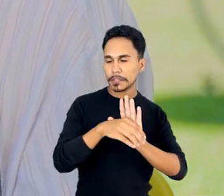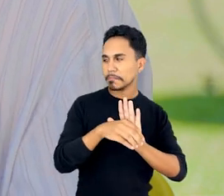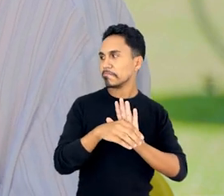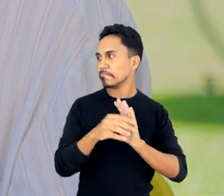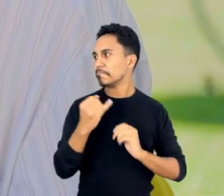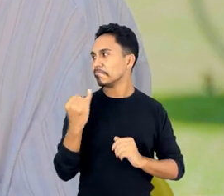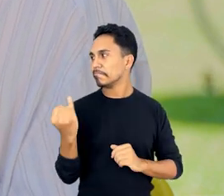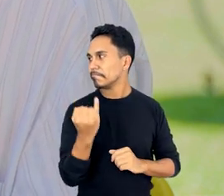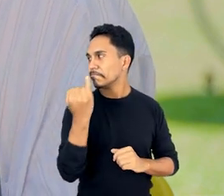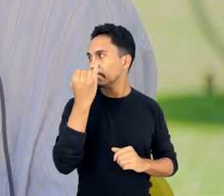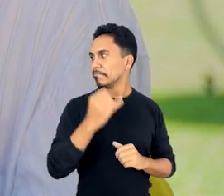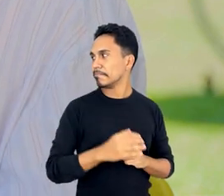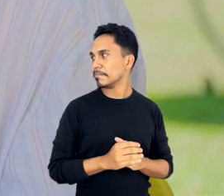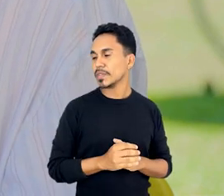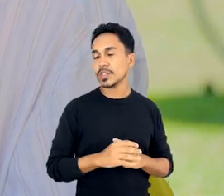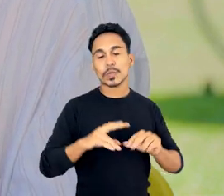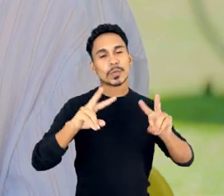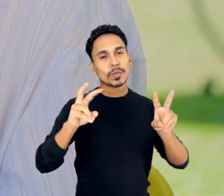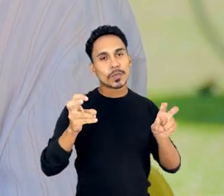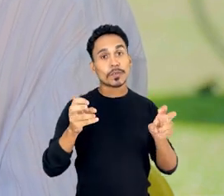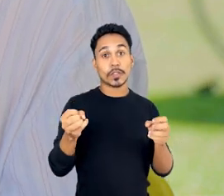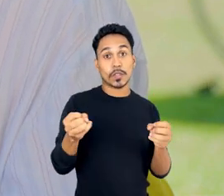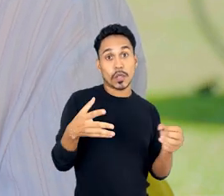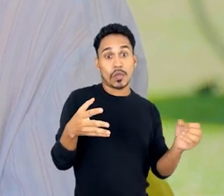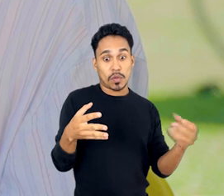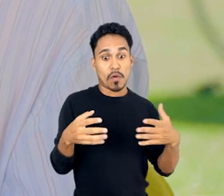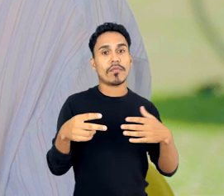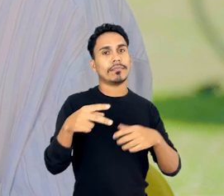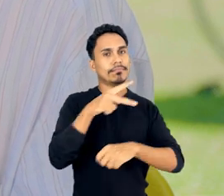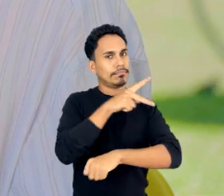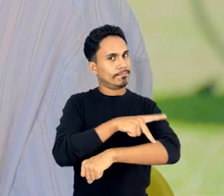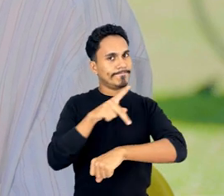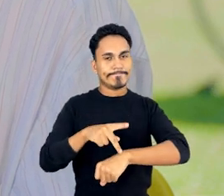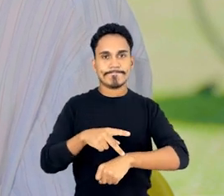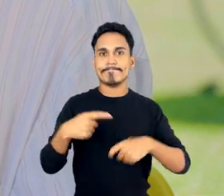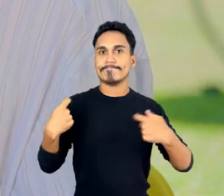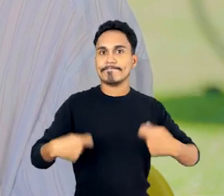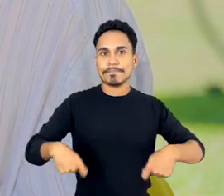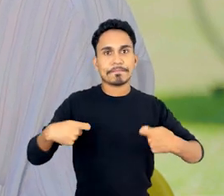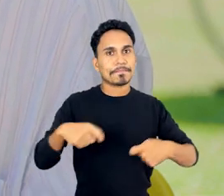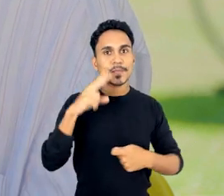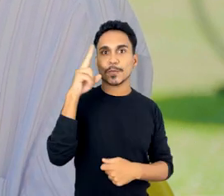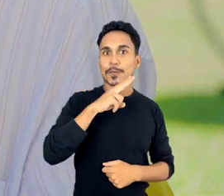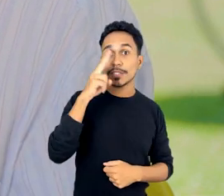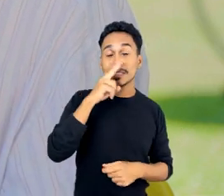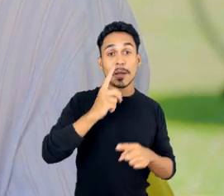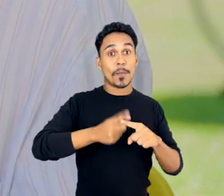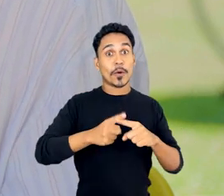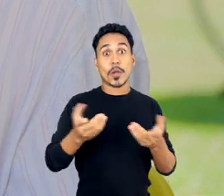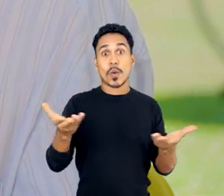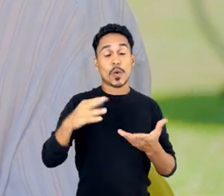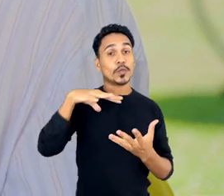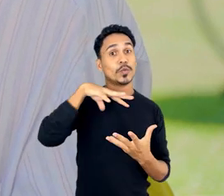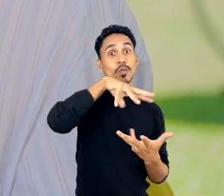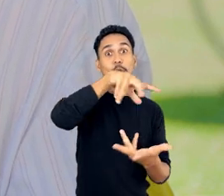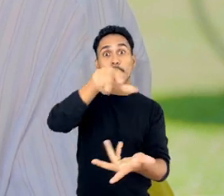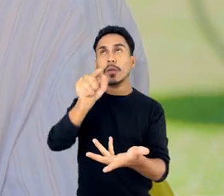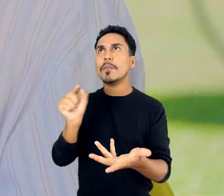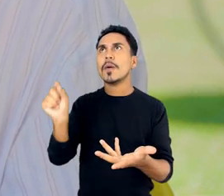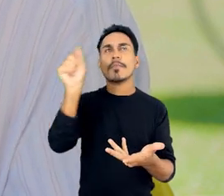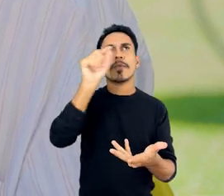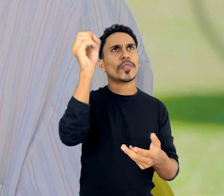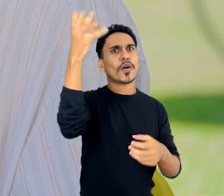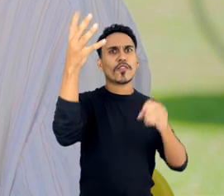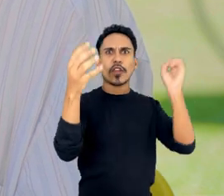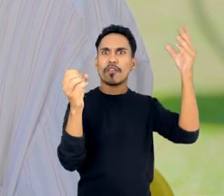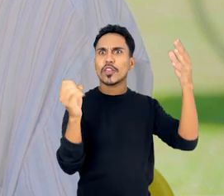são bastante pertinentes eu acho que a questão da Inovação pedagógica ela tem que ser colocada que o mundo hoje a realidade hoje